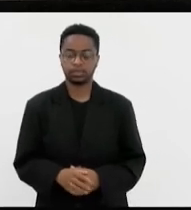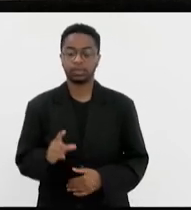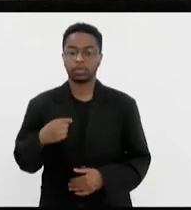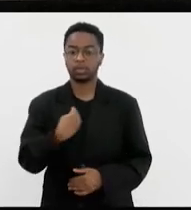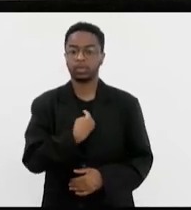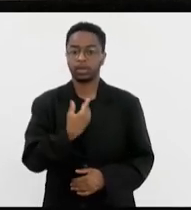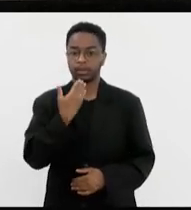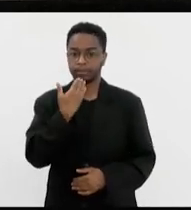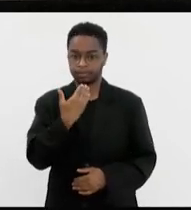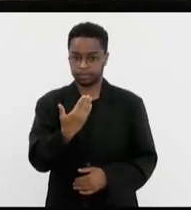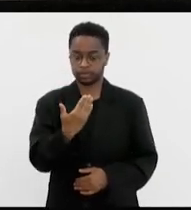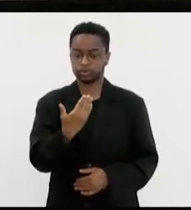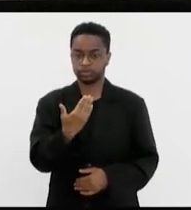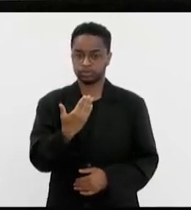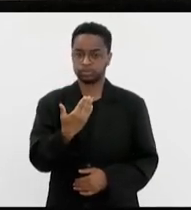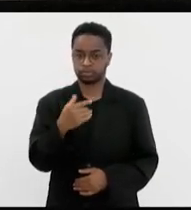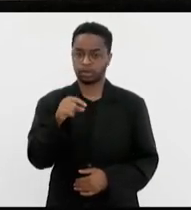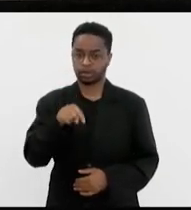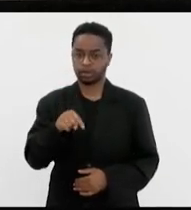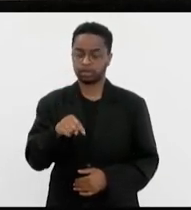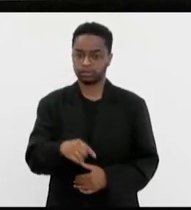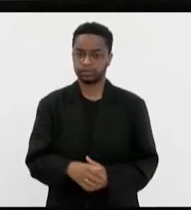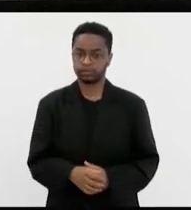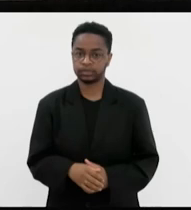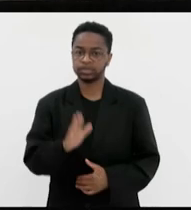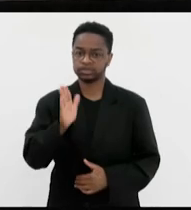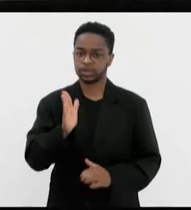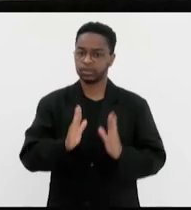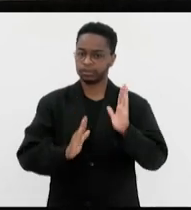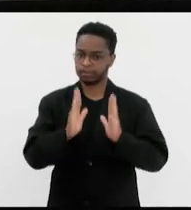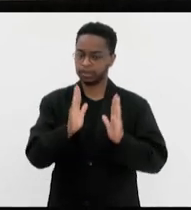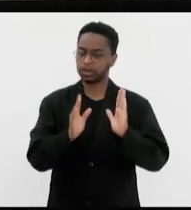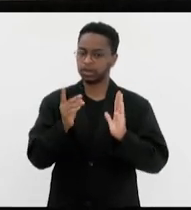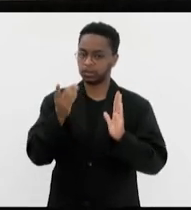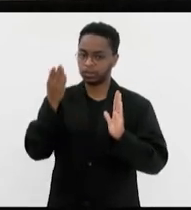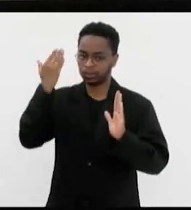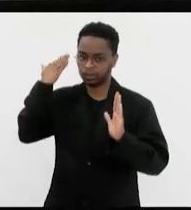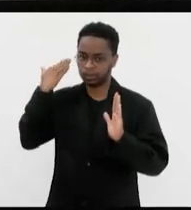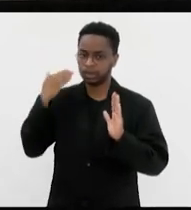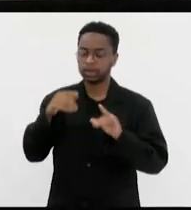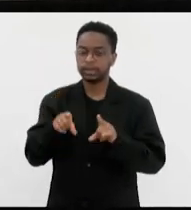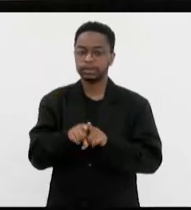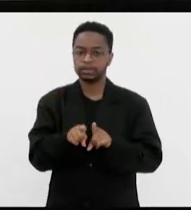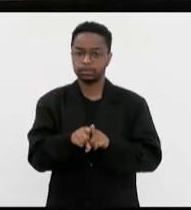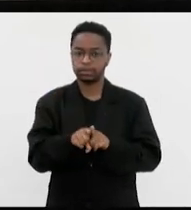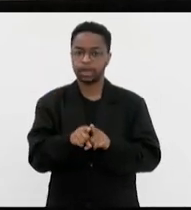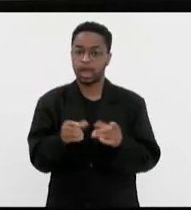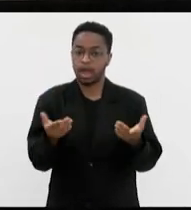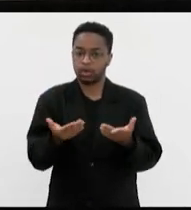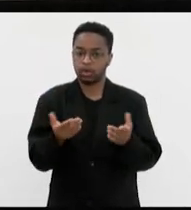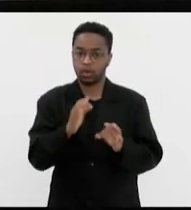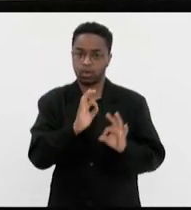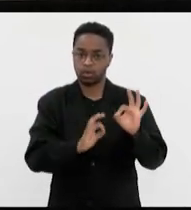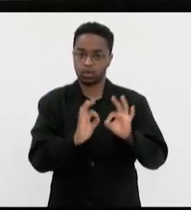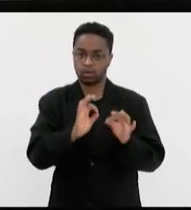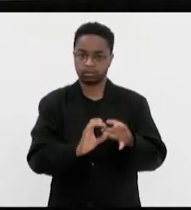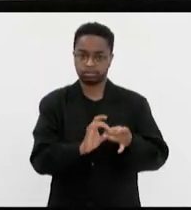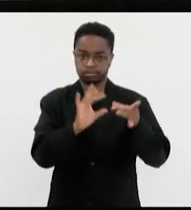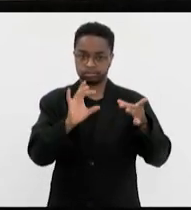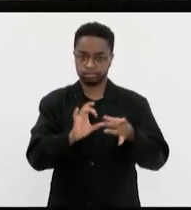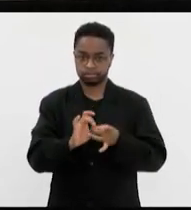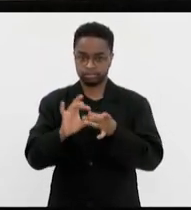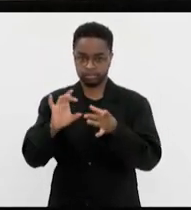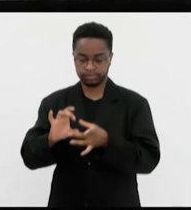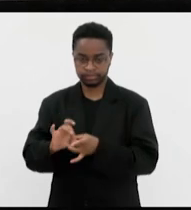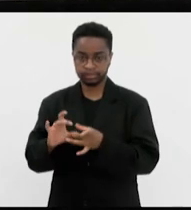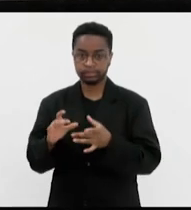solicitado pelo nosso mandato há algum tempo e que está sendo viabilizado agora.